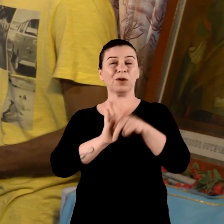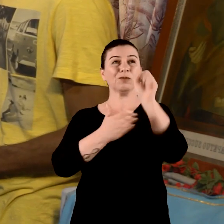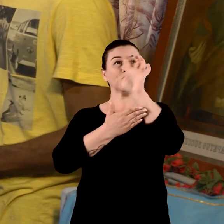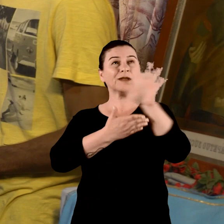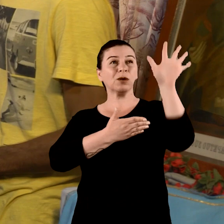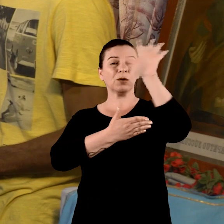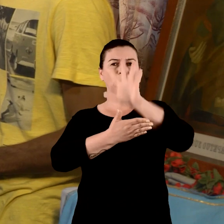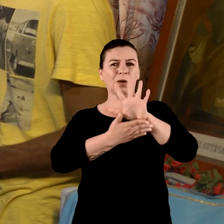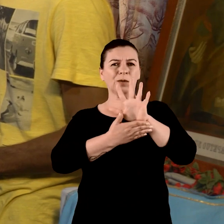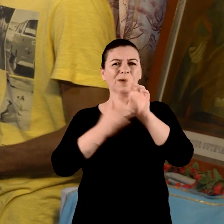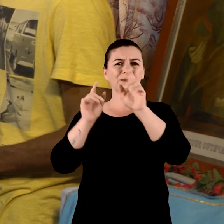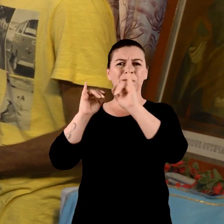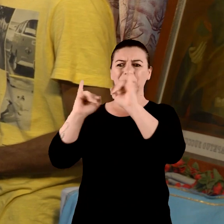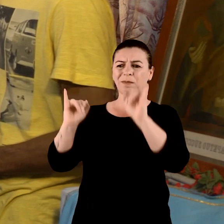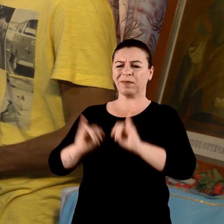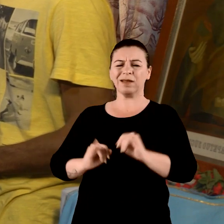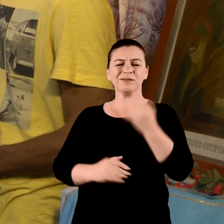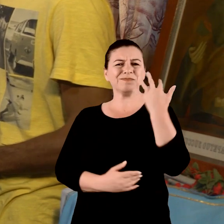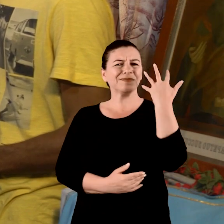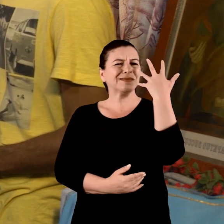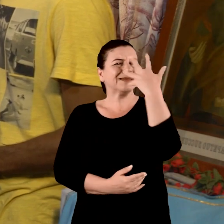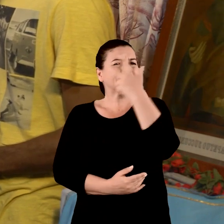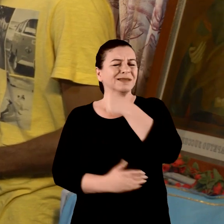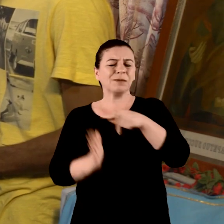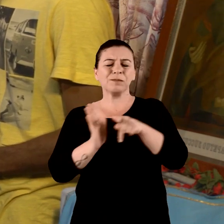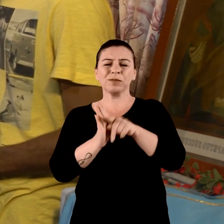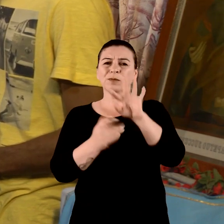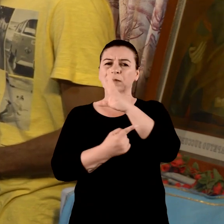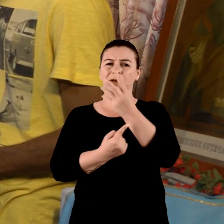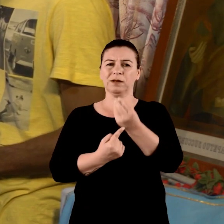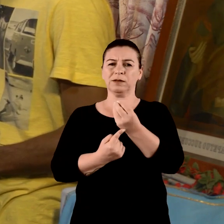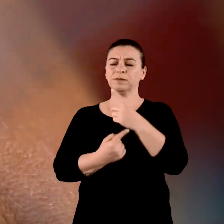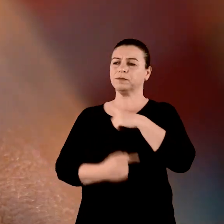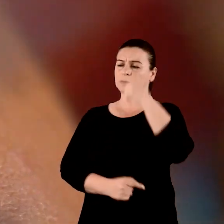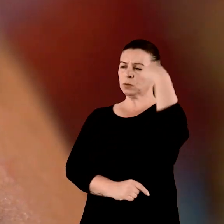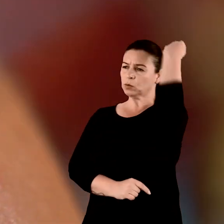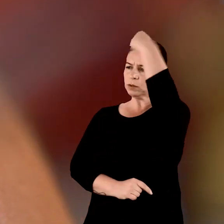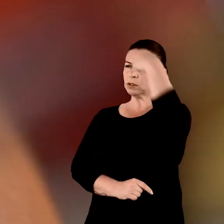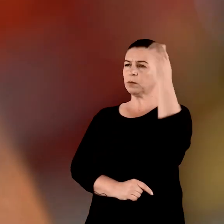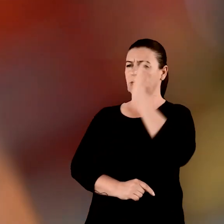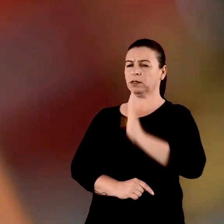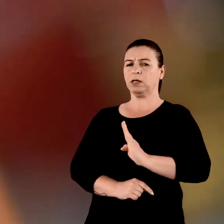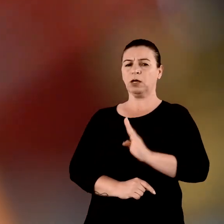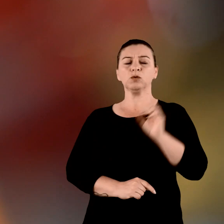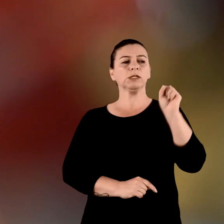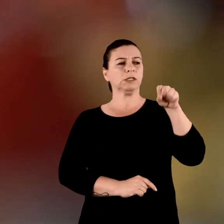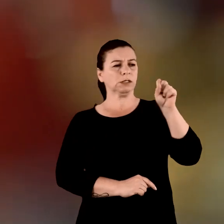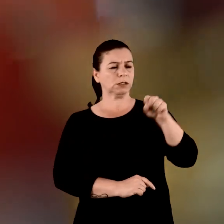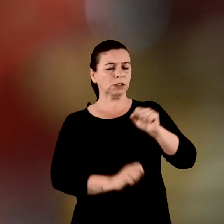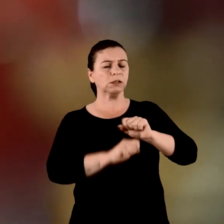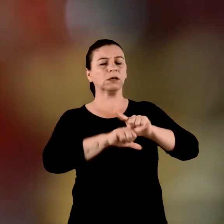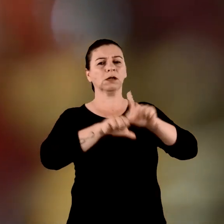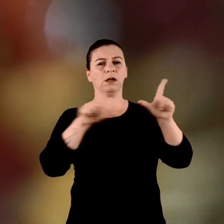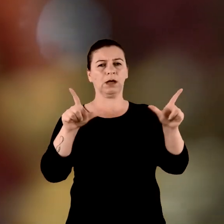origem europeia, peças lindas, tem peças de pura arte ali. Tem os santos brasileiros?